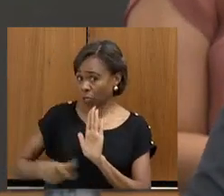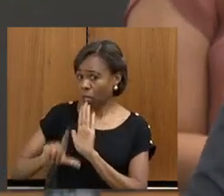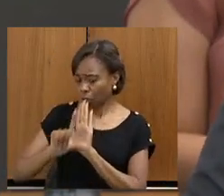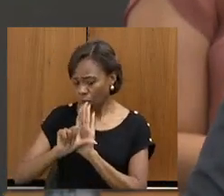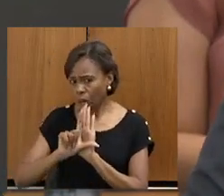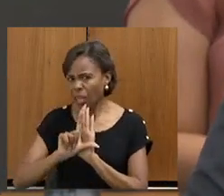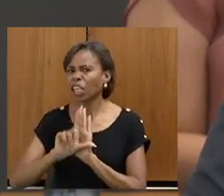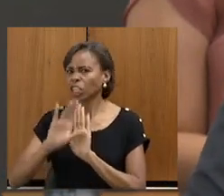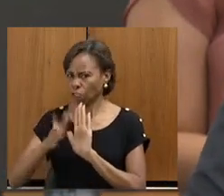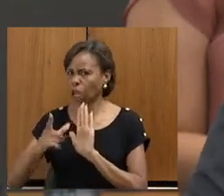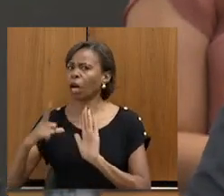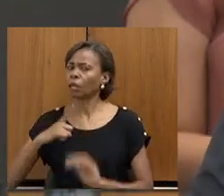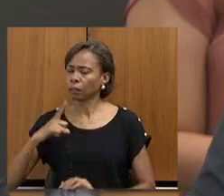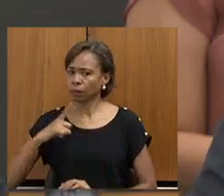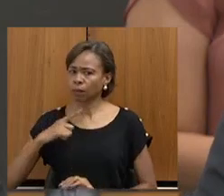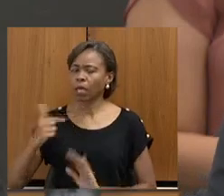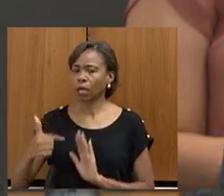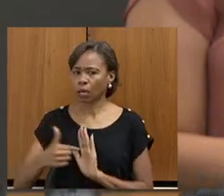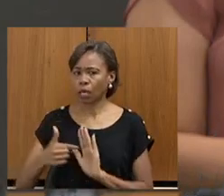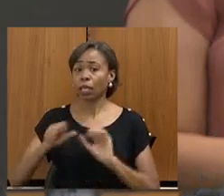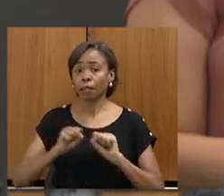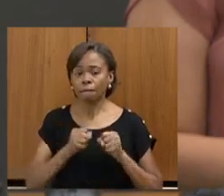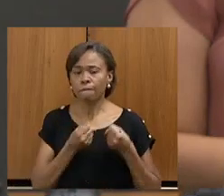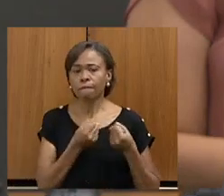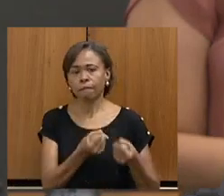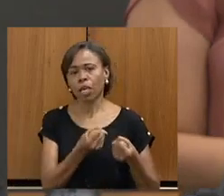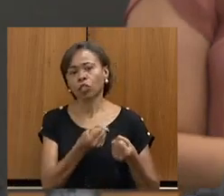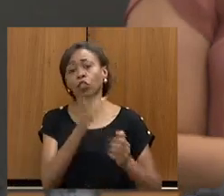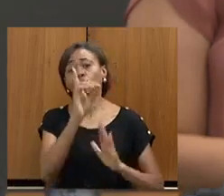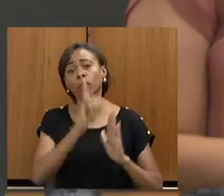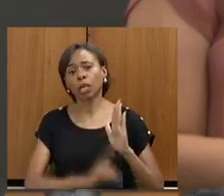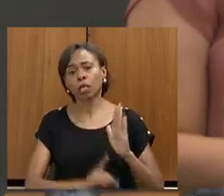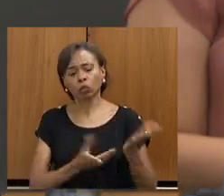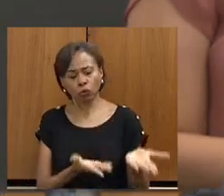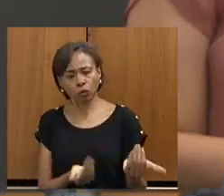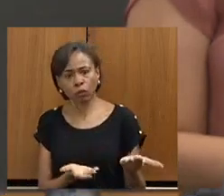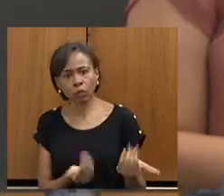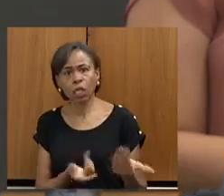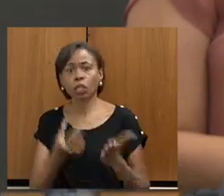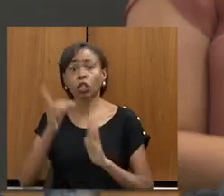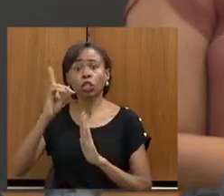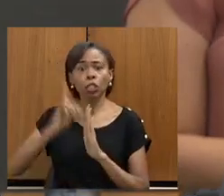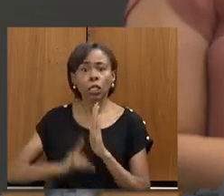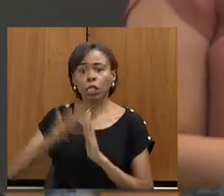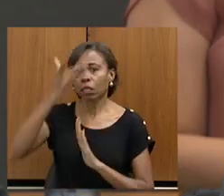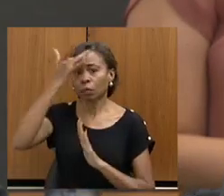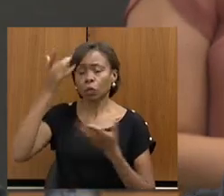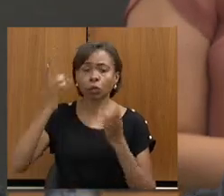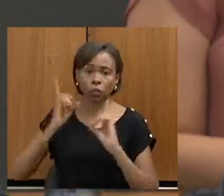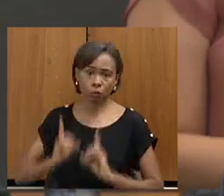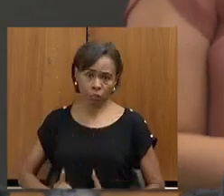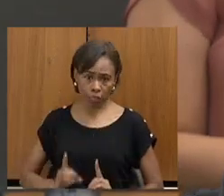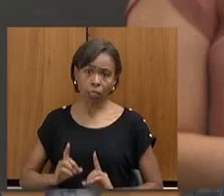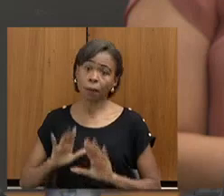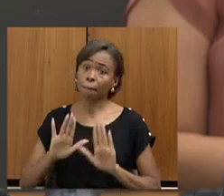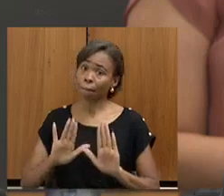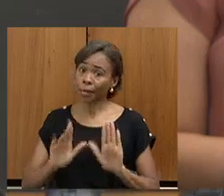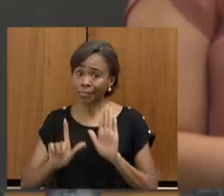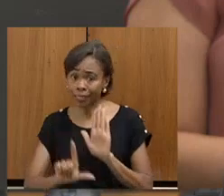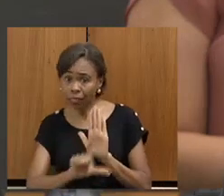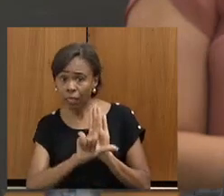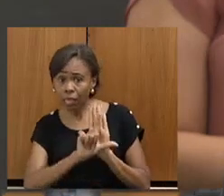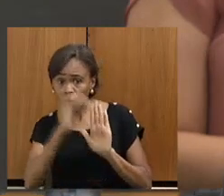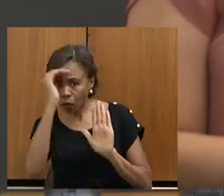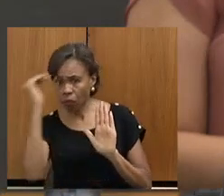lei já muito aprimorada que defende o direito dos adolescentes, que defende o direito das pessoas com deficiência, mas que essa lei seja